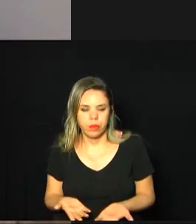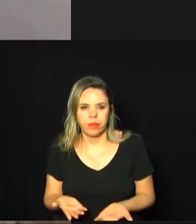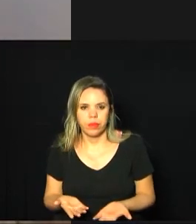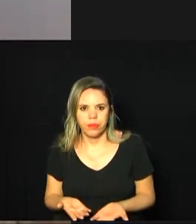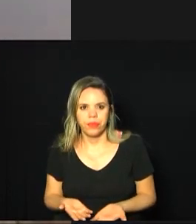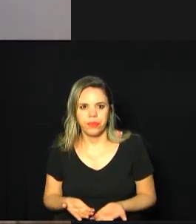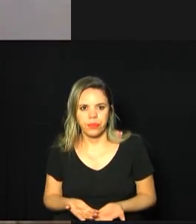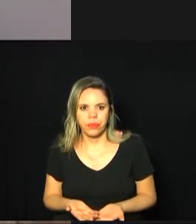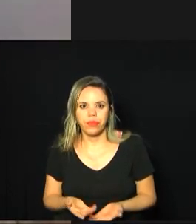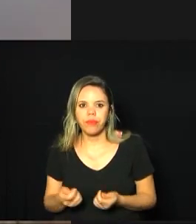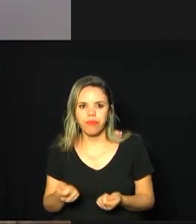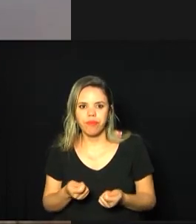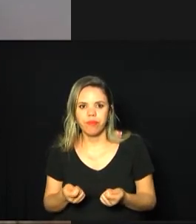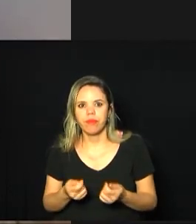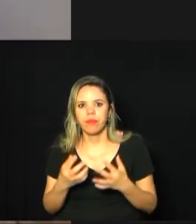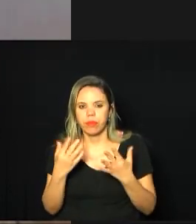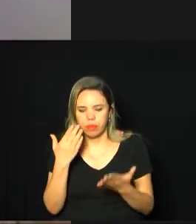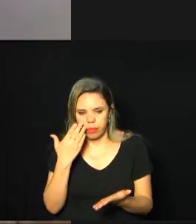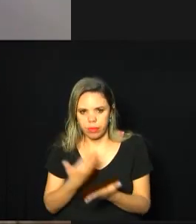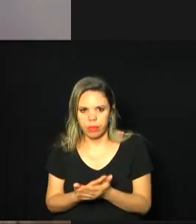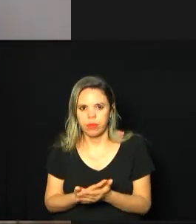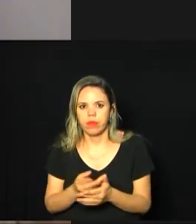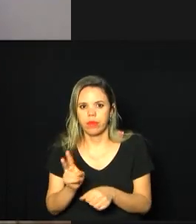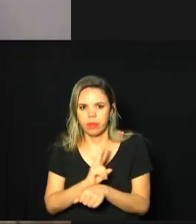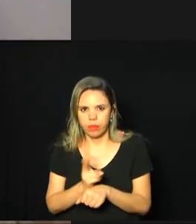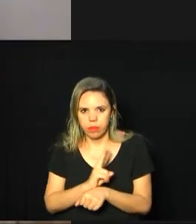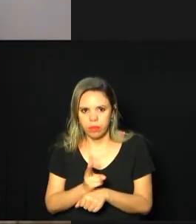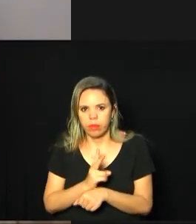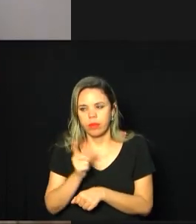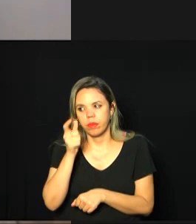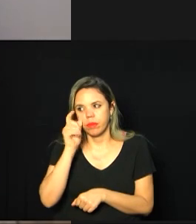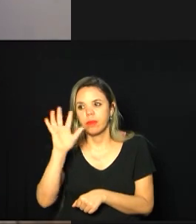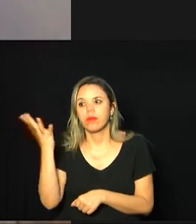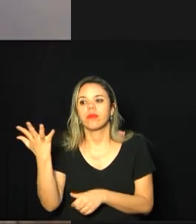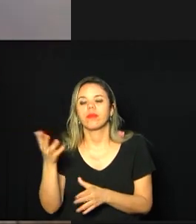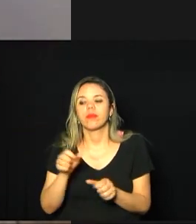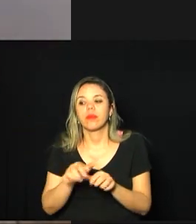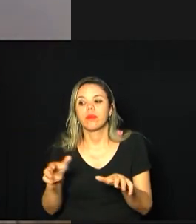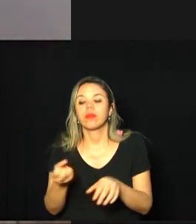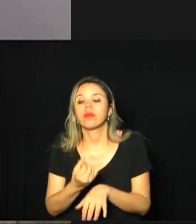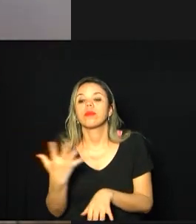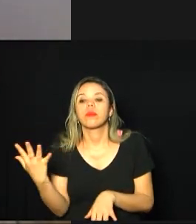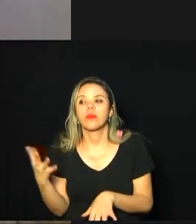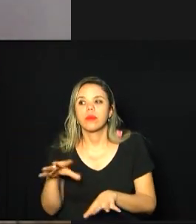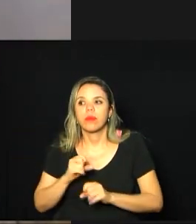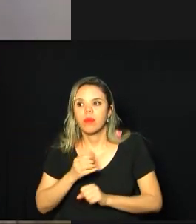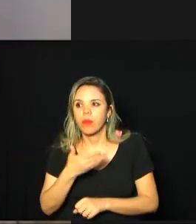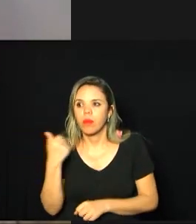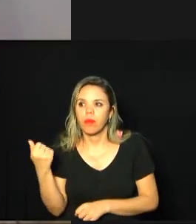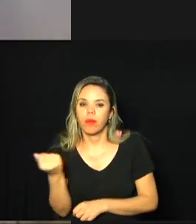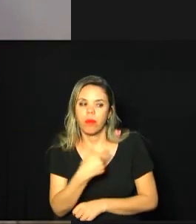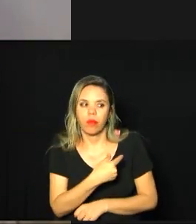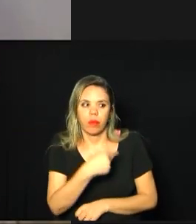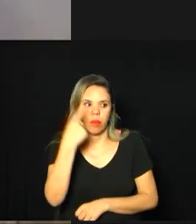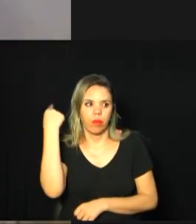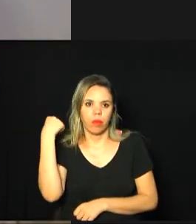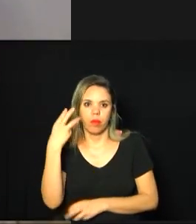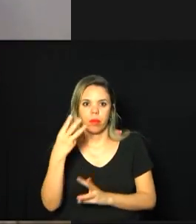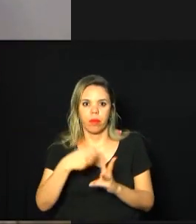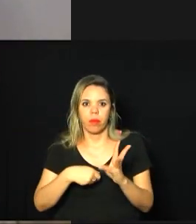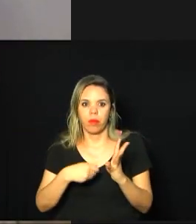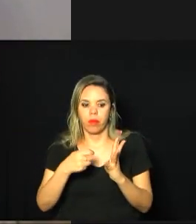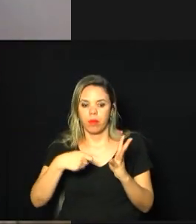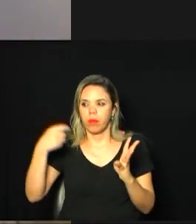um otimismo que é para continuar monitorando o que está acontecendo, né? Nós estamos melhores do que nós estávamos há 3, 4